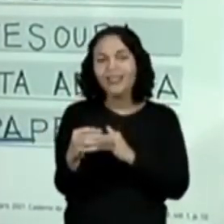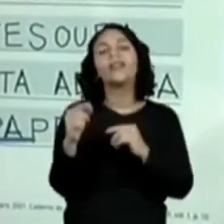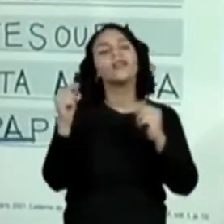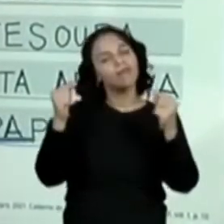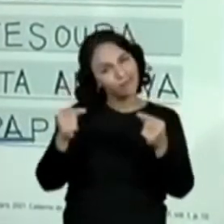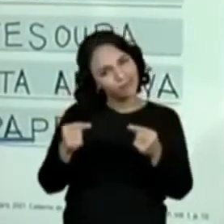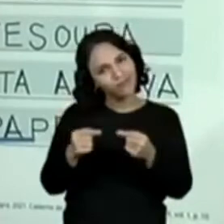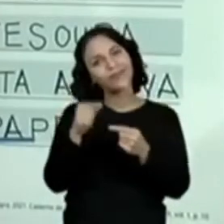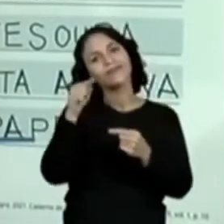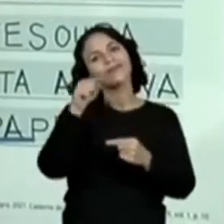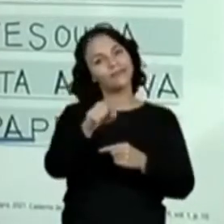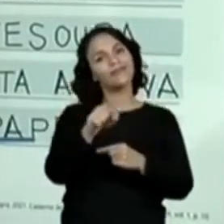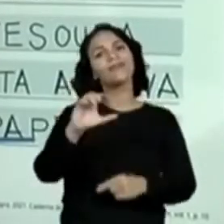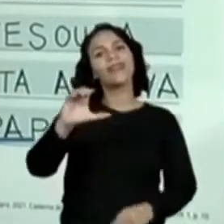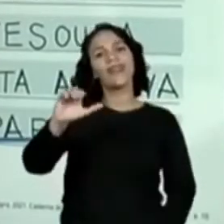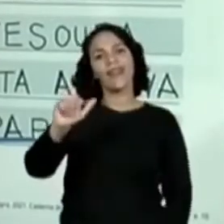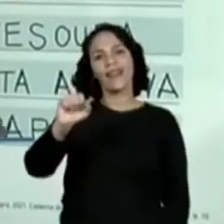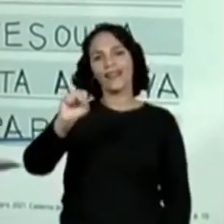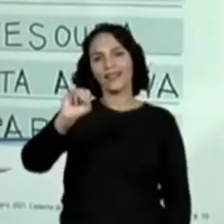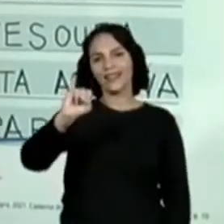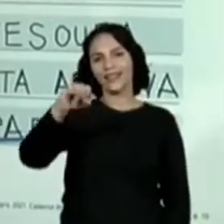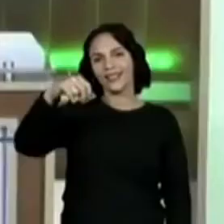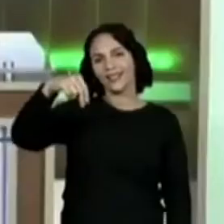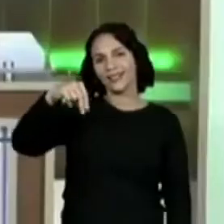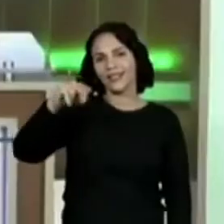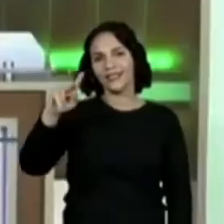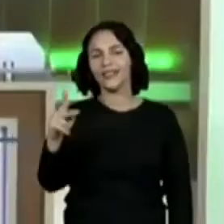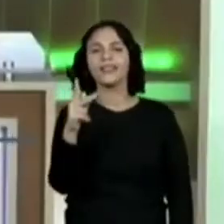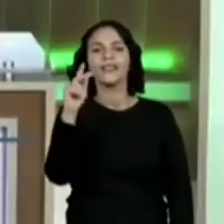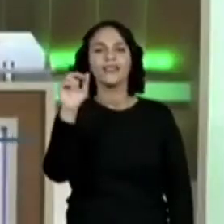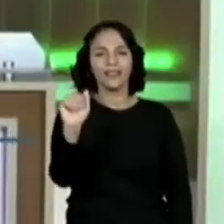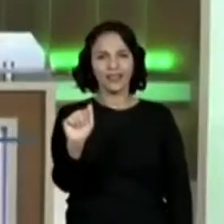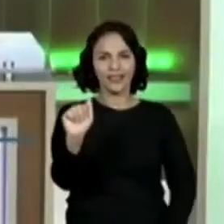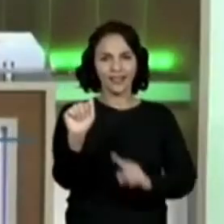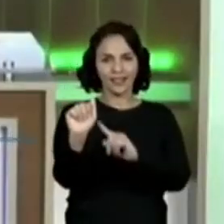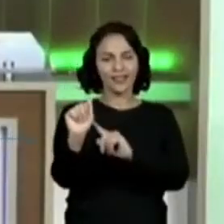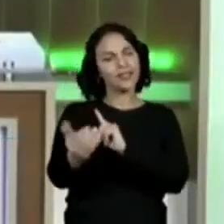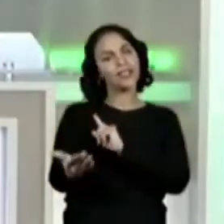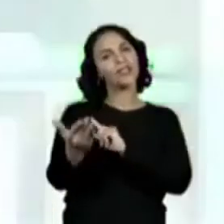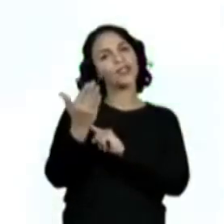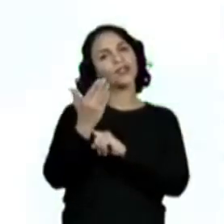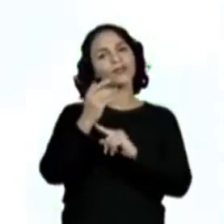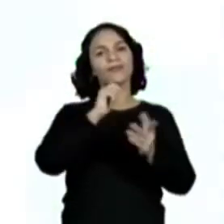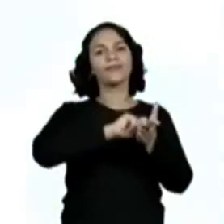nessa palavra casinha para escrever fitinha. Fitinha.